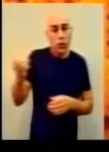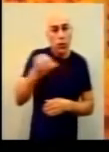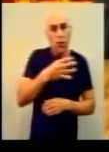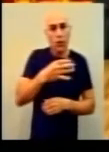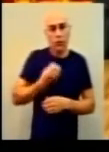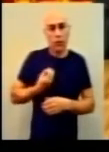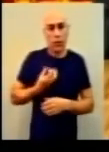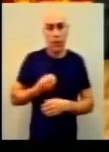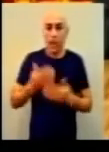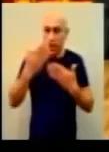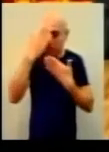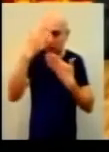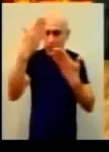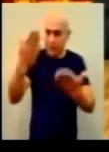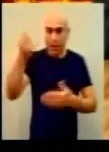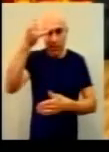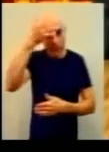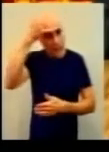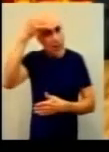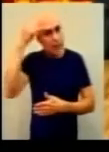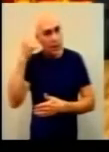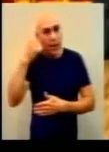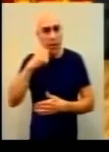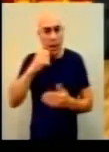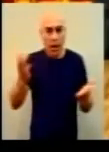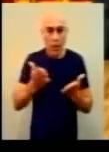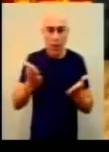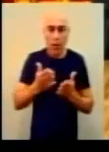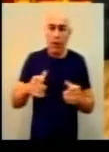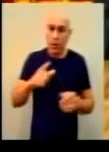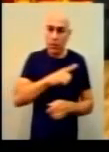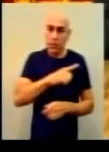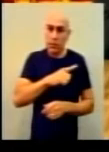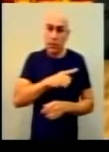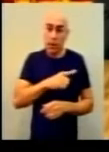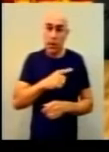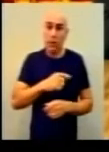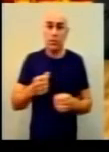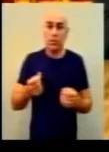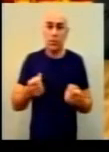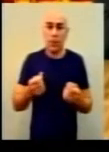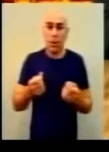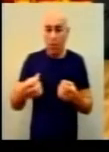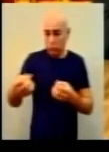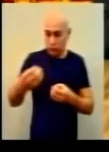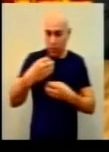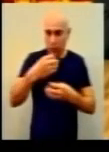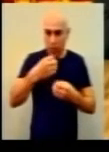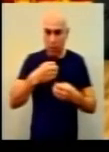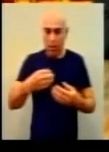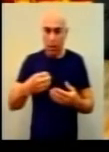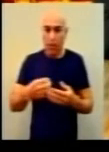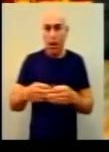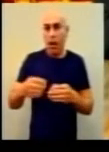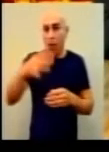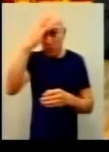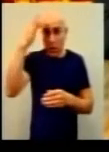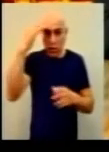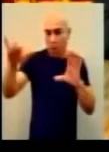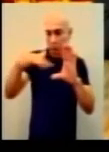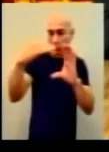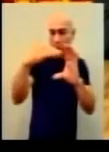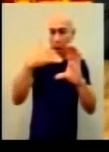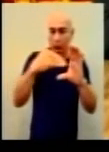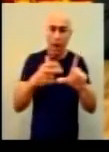vocês. Obrigado, Andréia, pela atualização. Nós estamos recebendo aqui perguntas dos internautas que acompanham essa